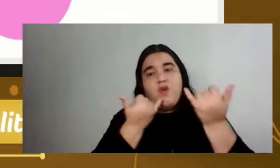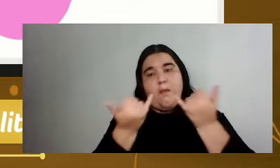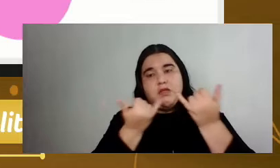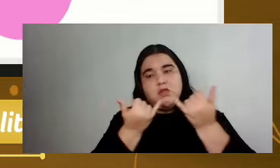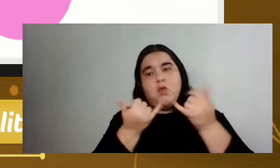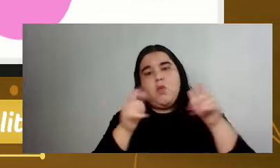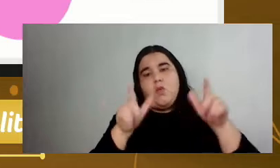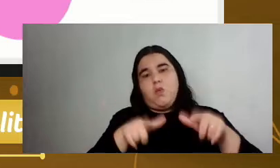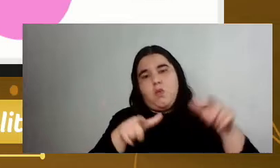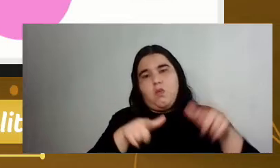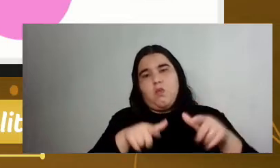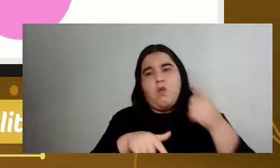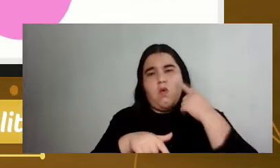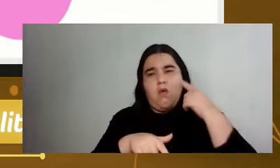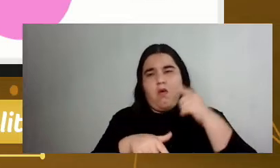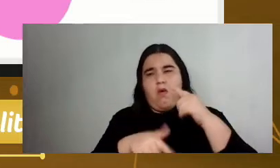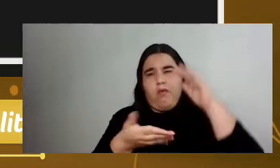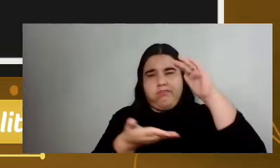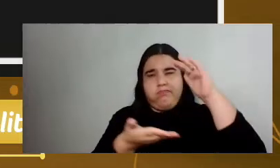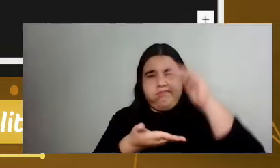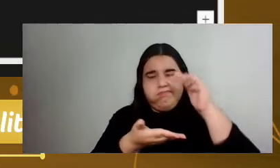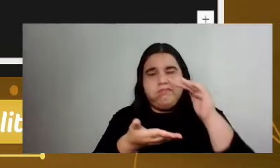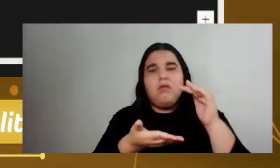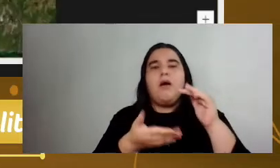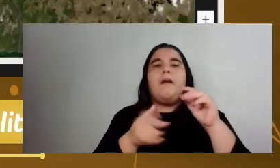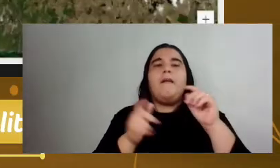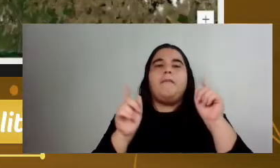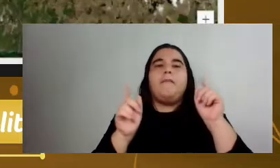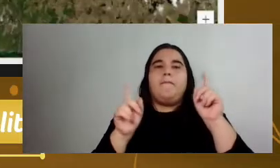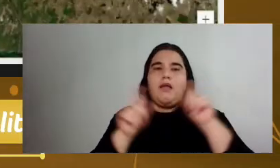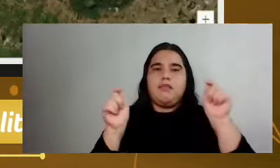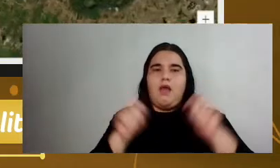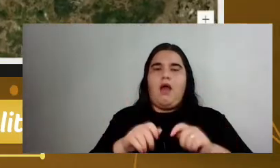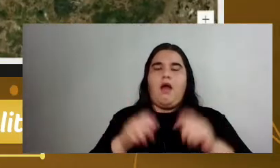um tamanho pequeno, a gente pode maximizar ele